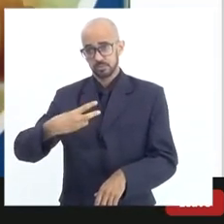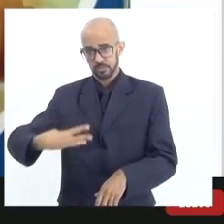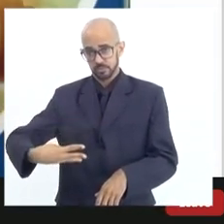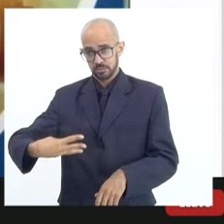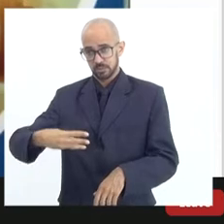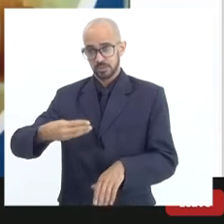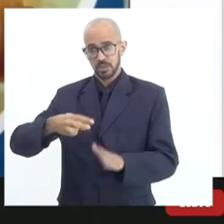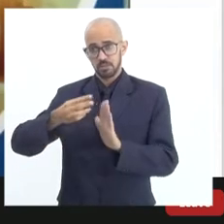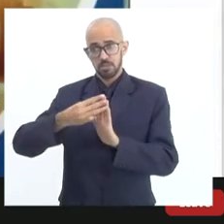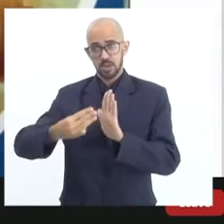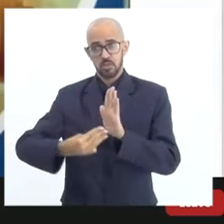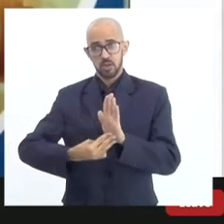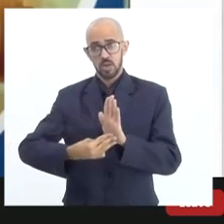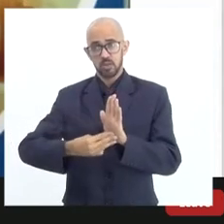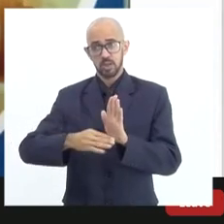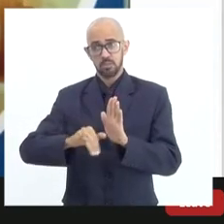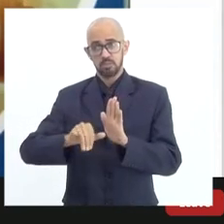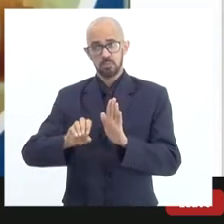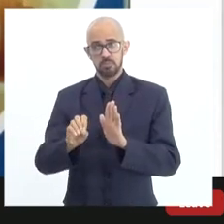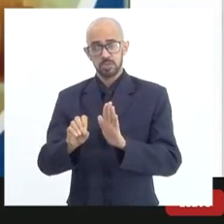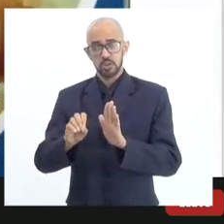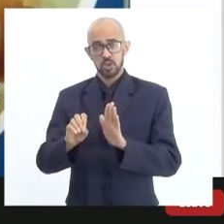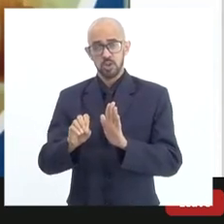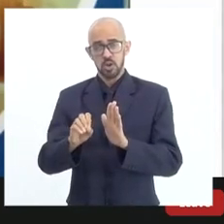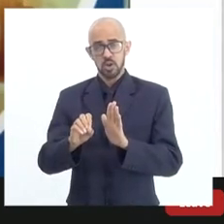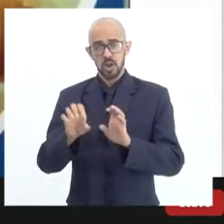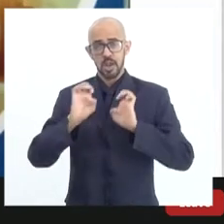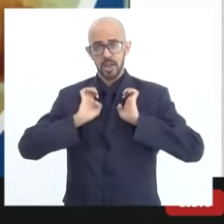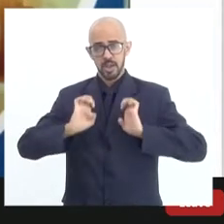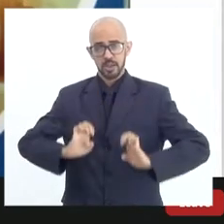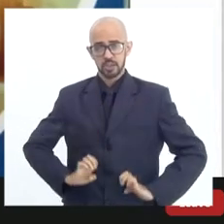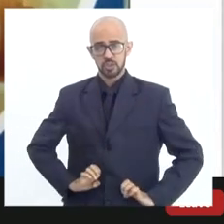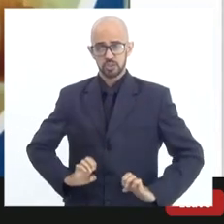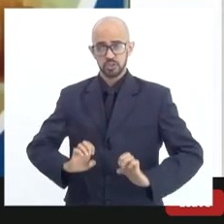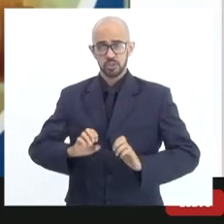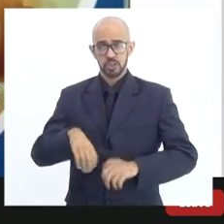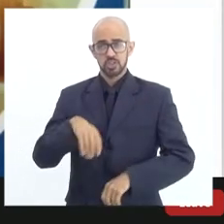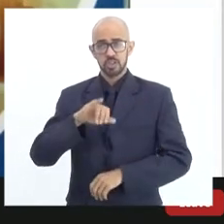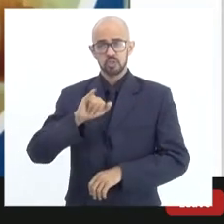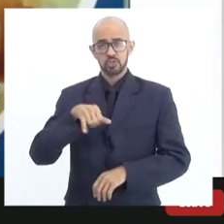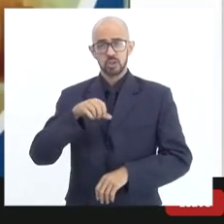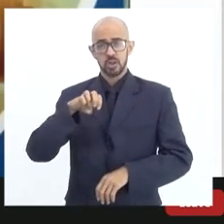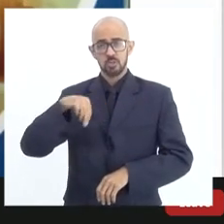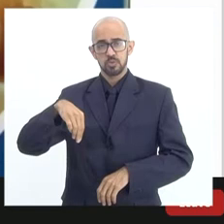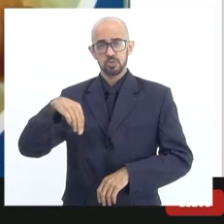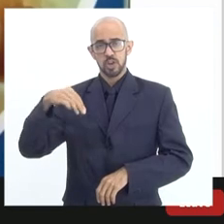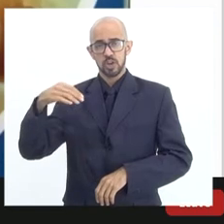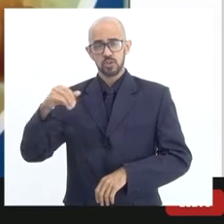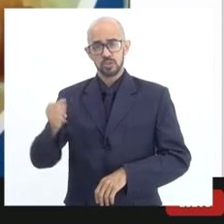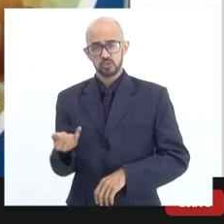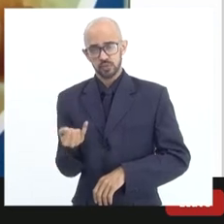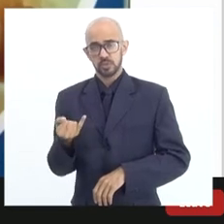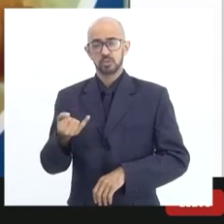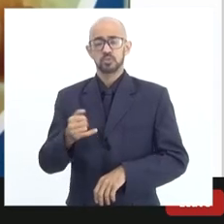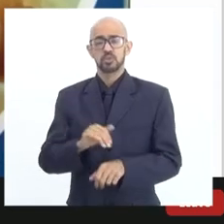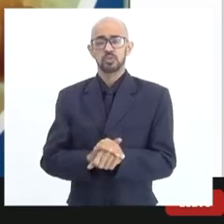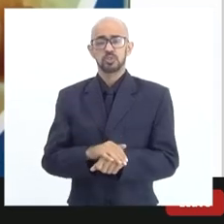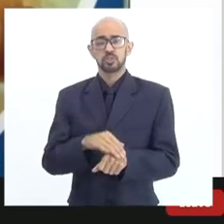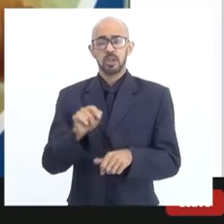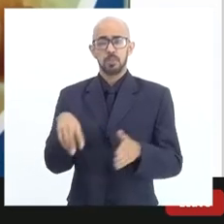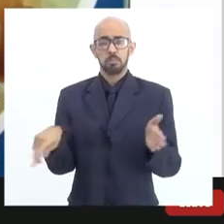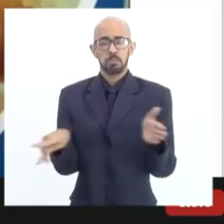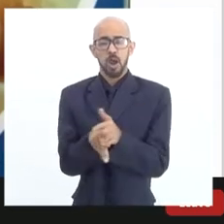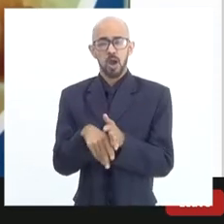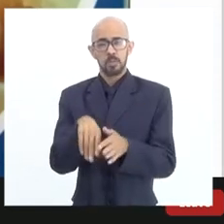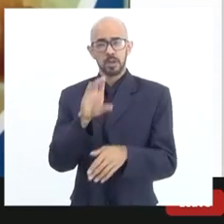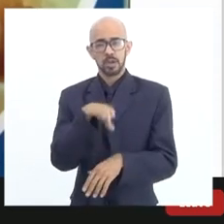Manual da Bioética, né, da Jornada Mundial da Juventude, distribuído em 2013 pela Igreja